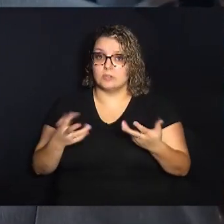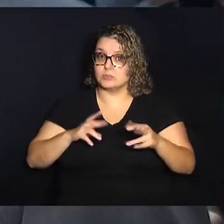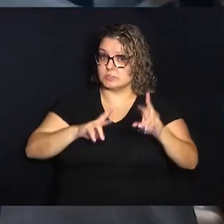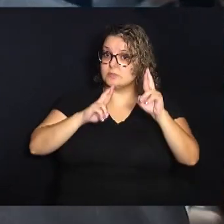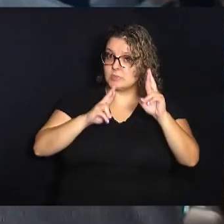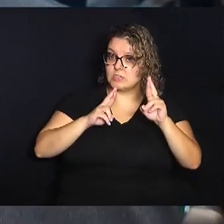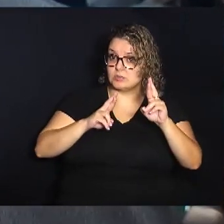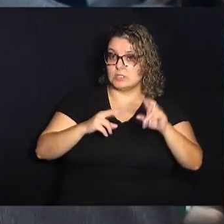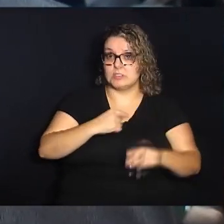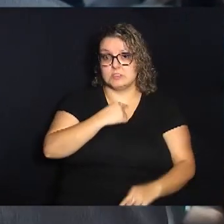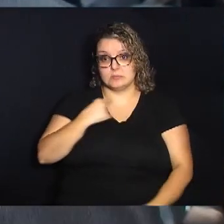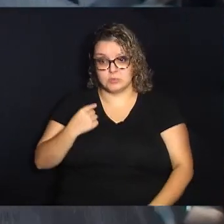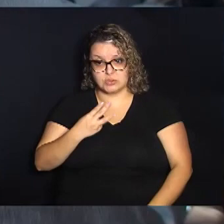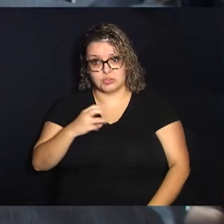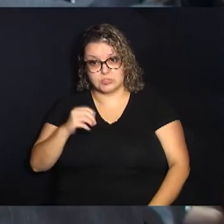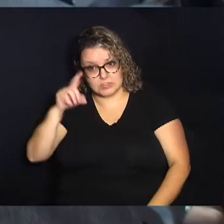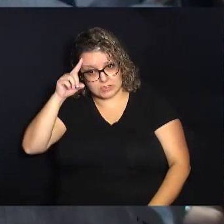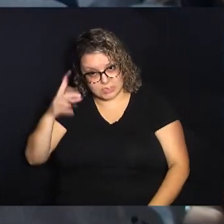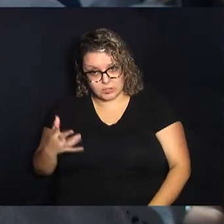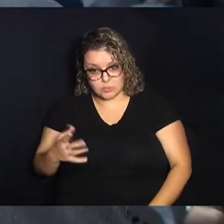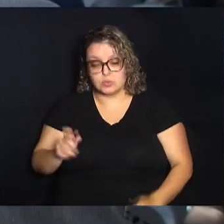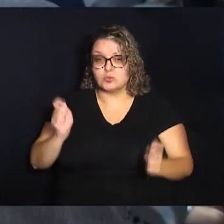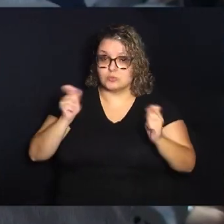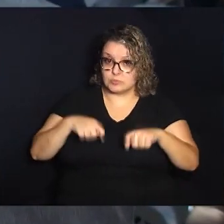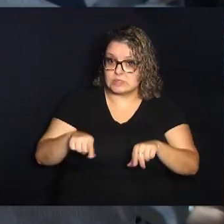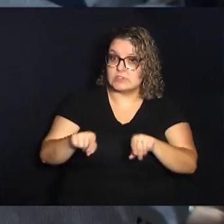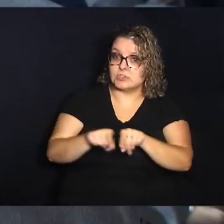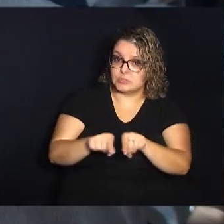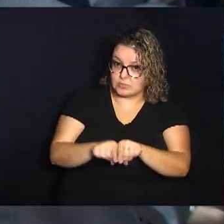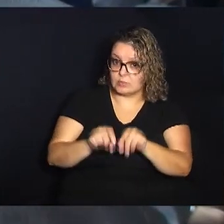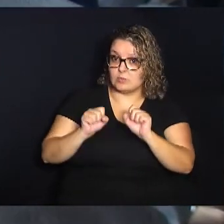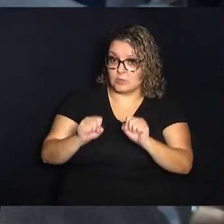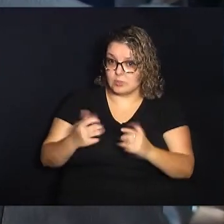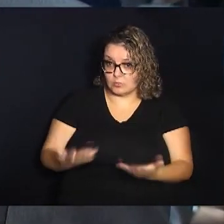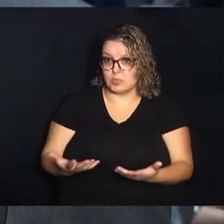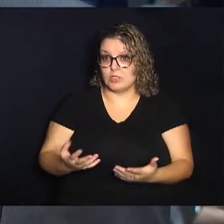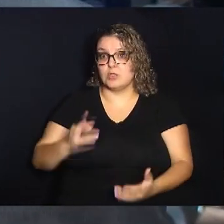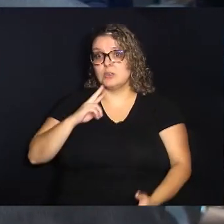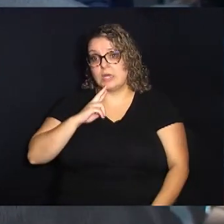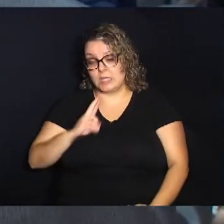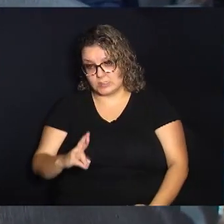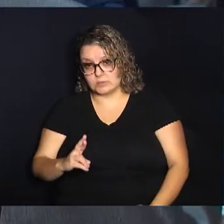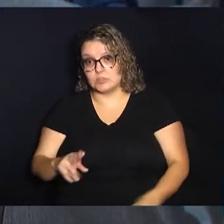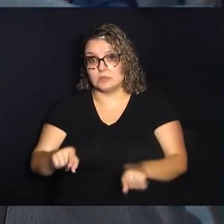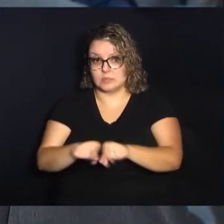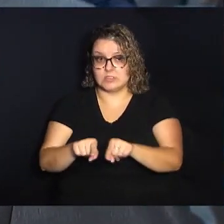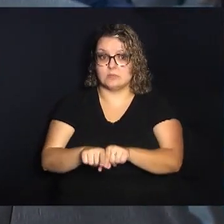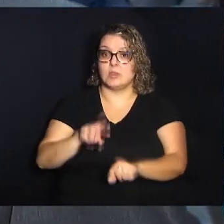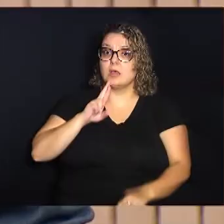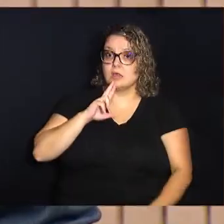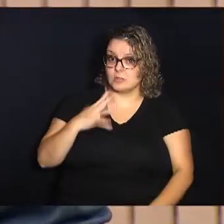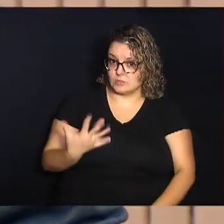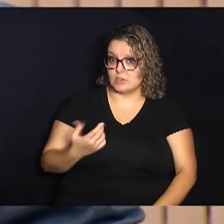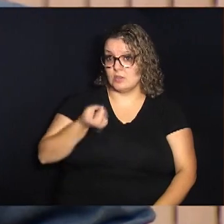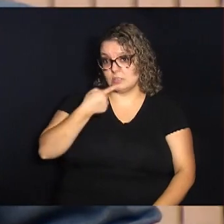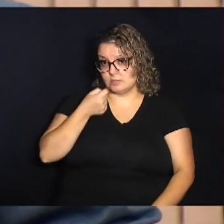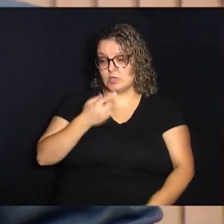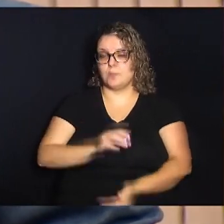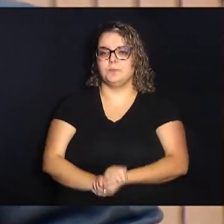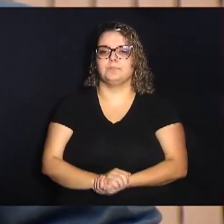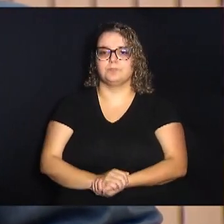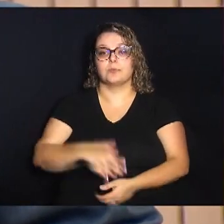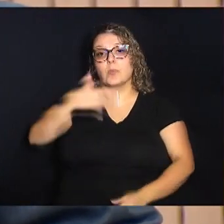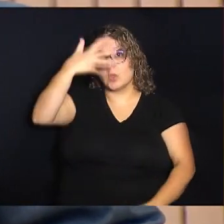nesse período de 30 dias seja o suficiente, inclusive, para eles poderem responder, mas também resolver a falta desse medicamento. Rodrigo